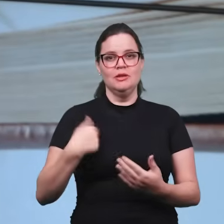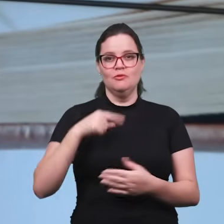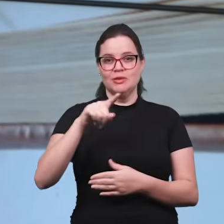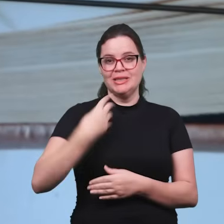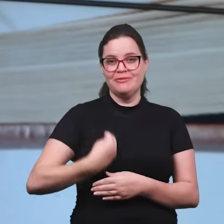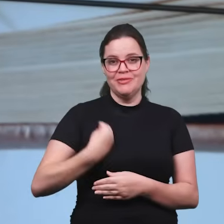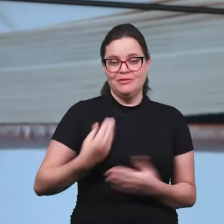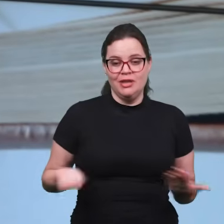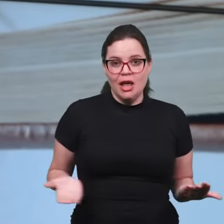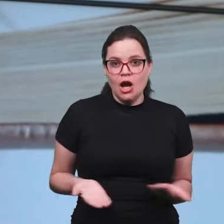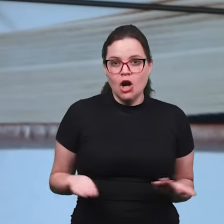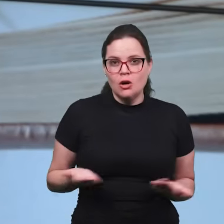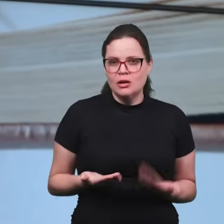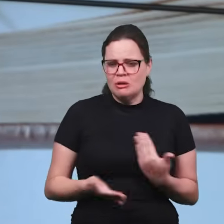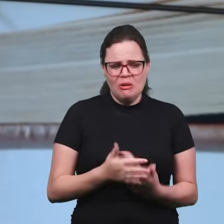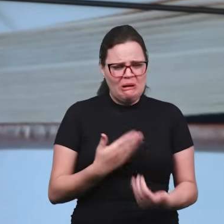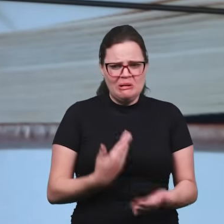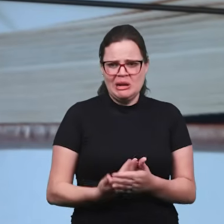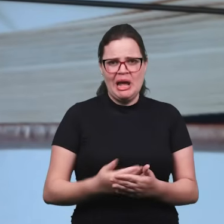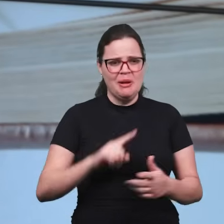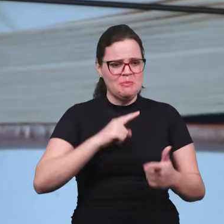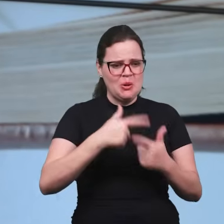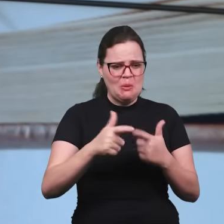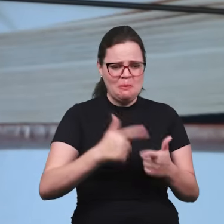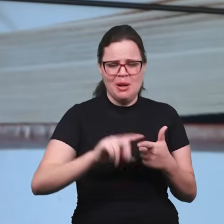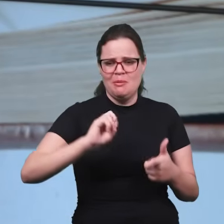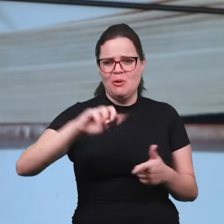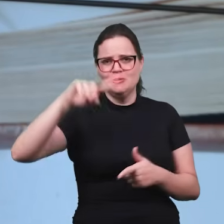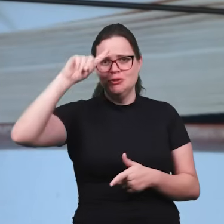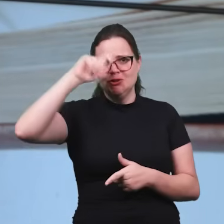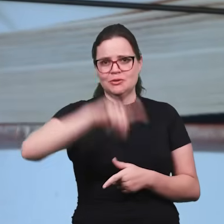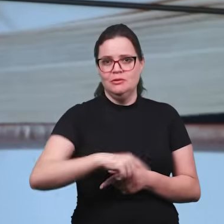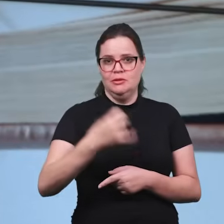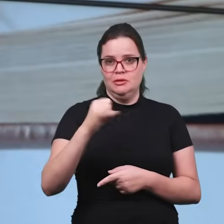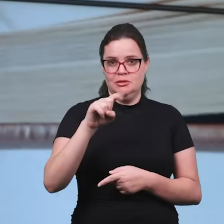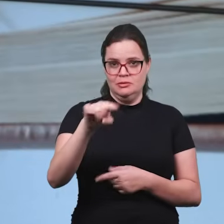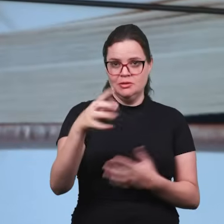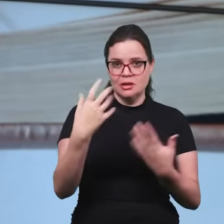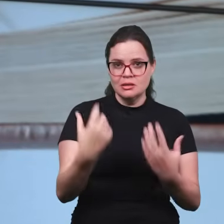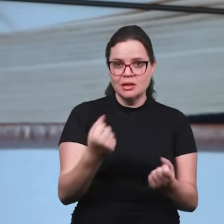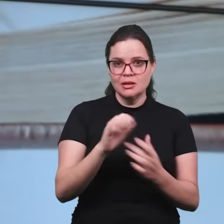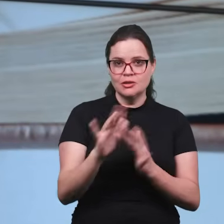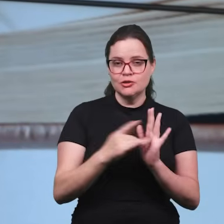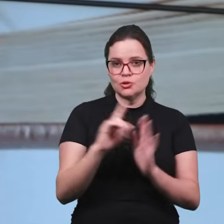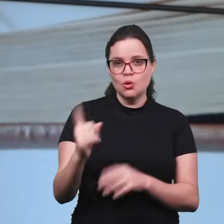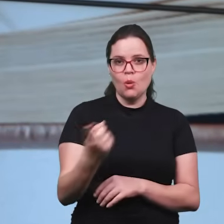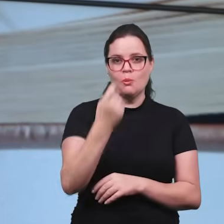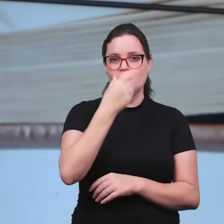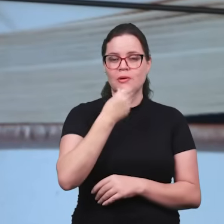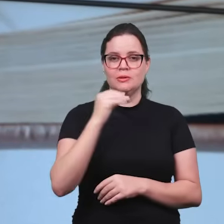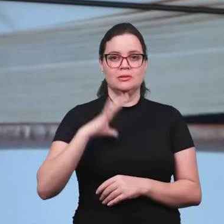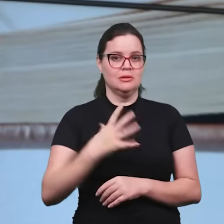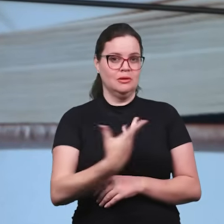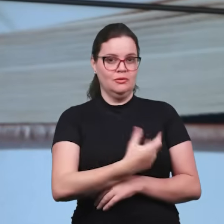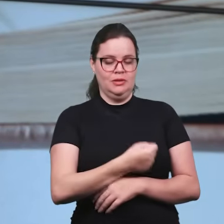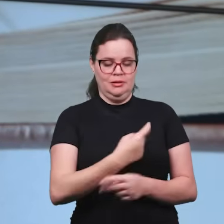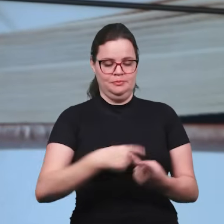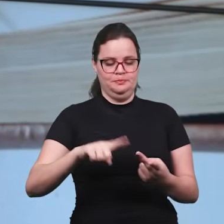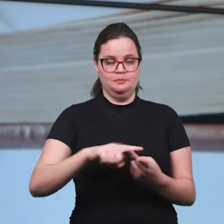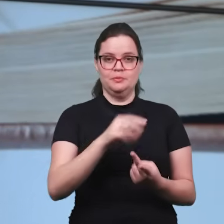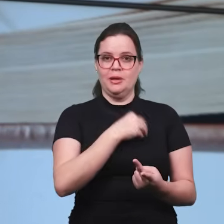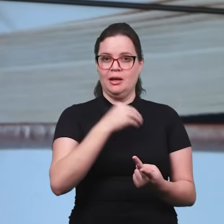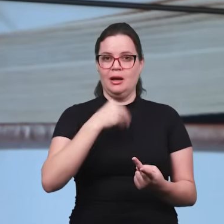vivendo nesta hora, se você aceitar Jesus como seu Salvador, se